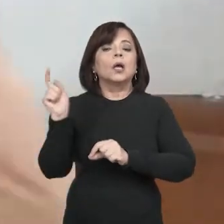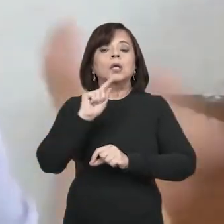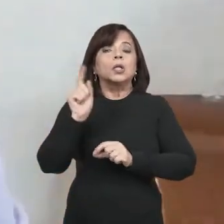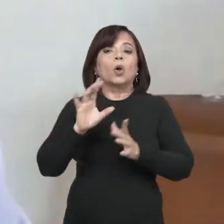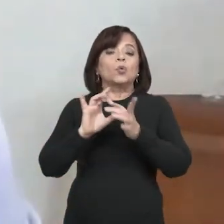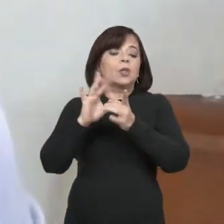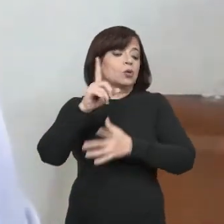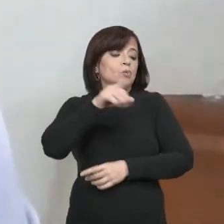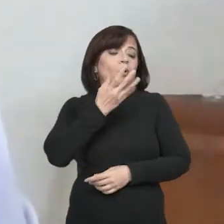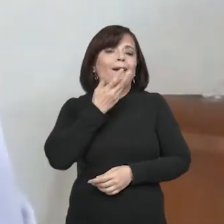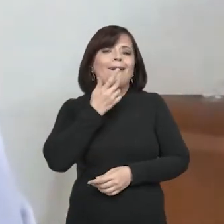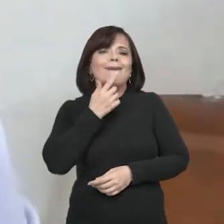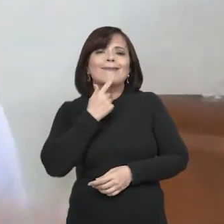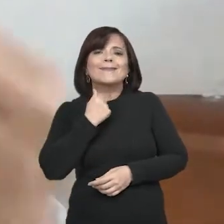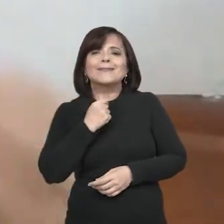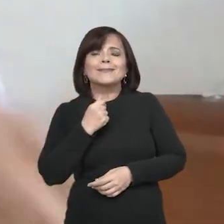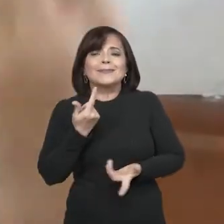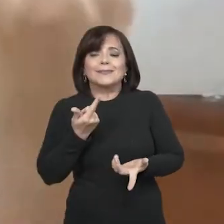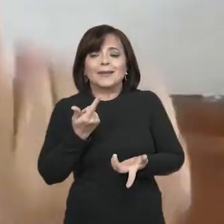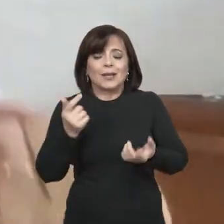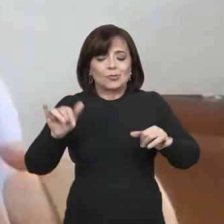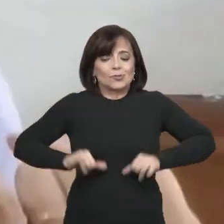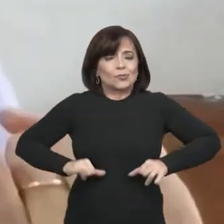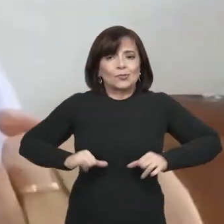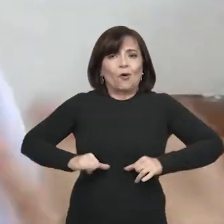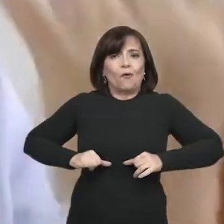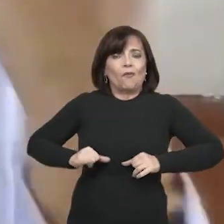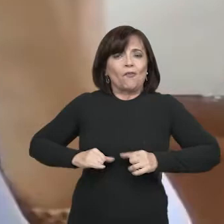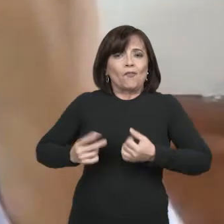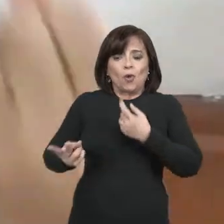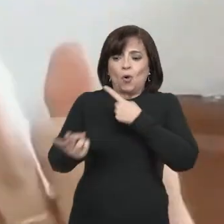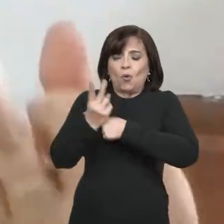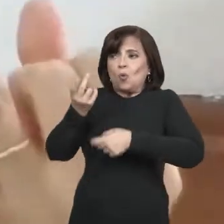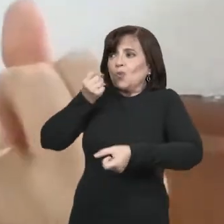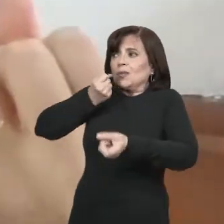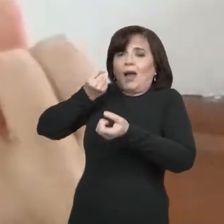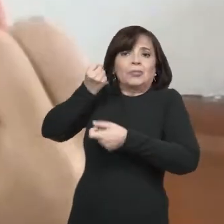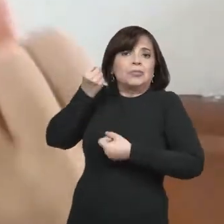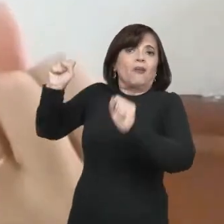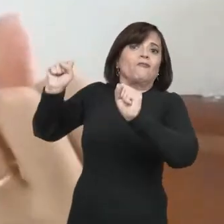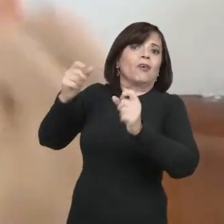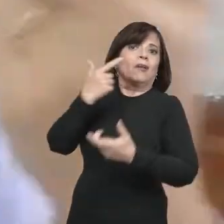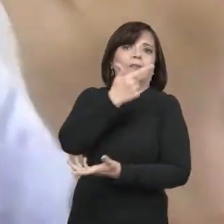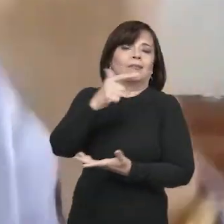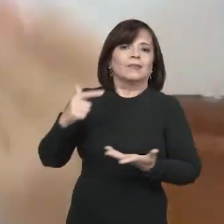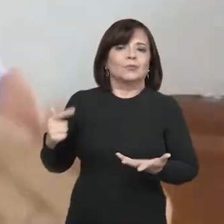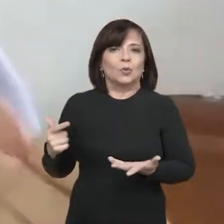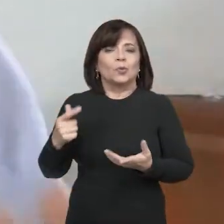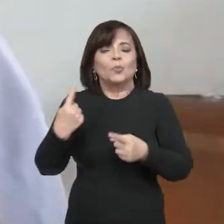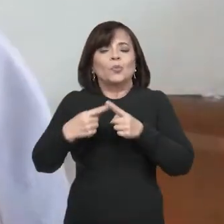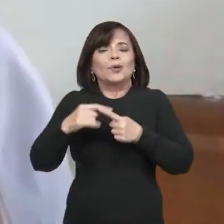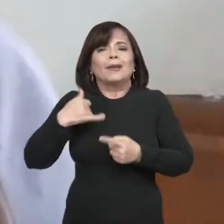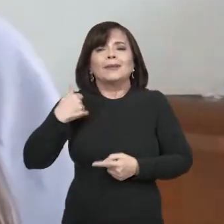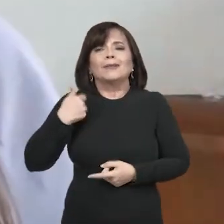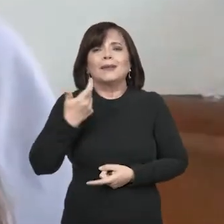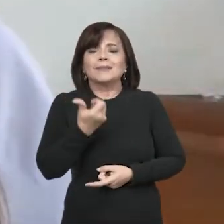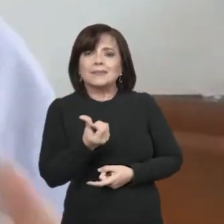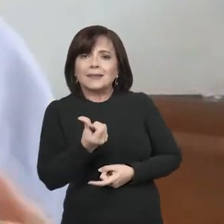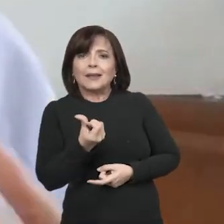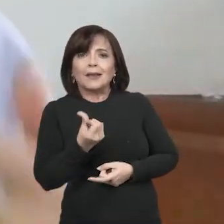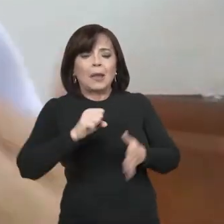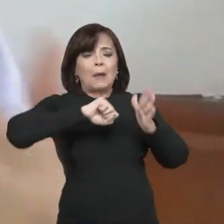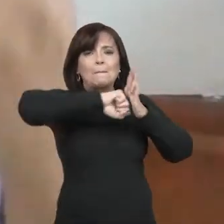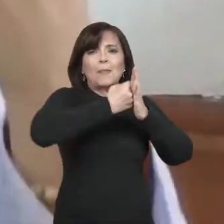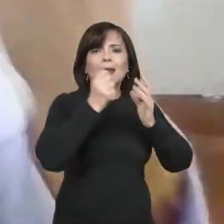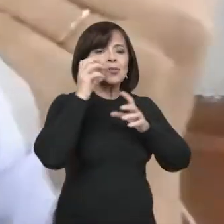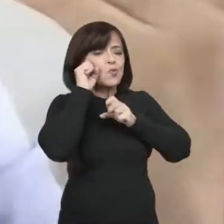ou impossibilitou a defesa da vítima. Era uma menina de 6 anos de idade, trancada dentro de um quarto, subjugada pelo poder materno,